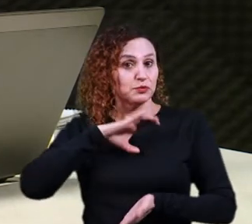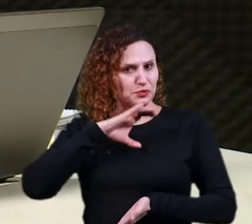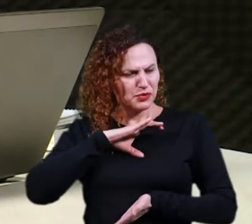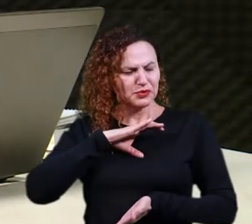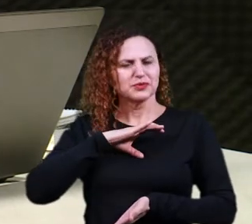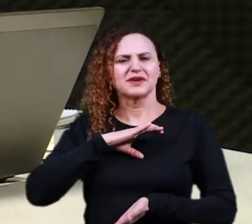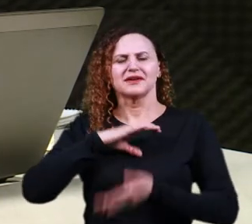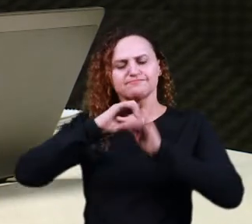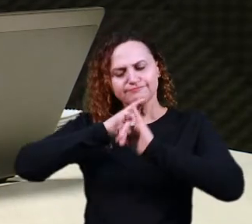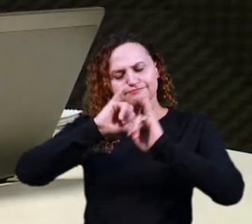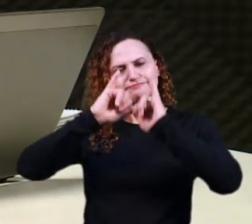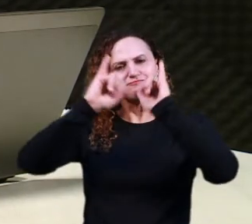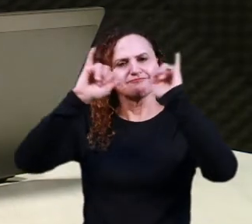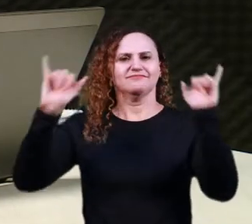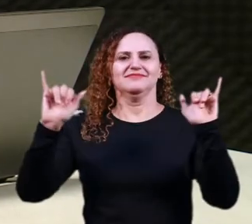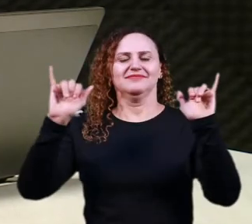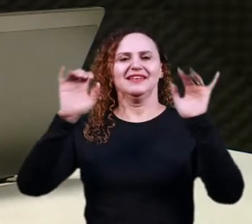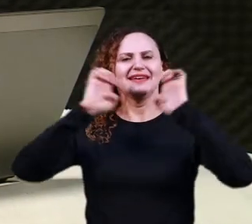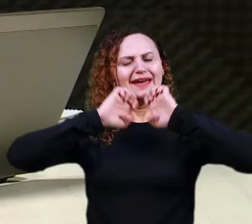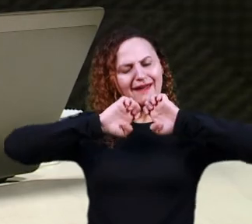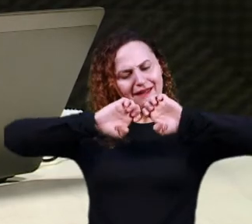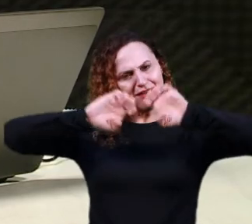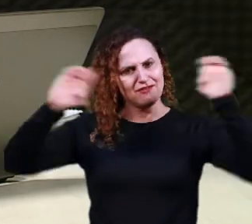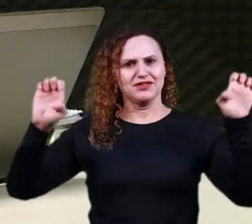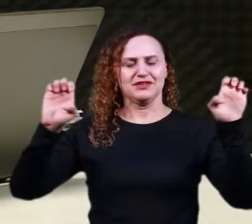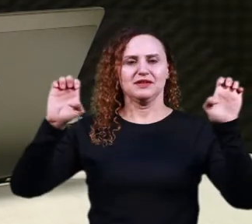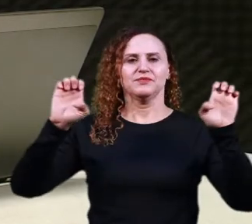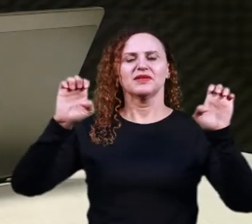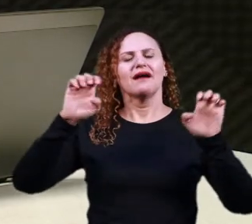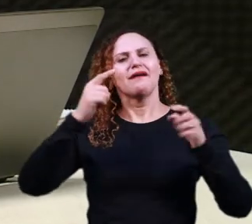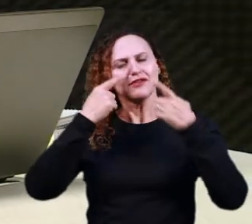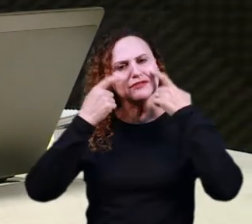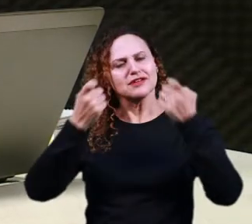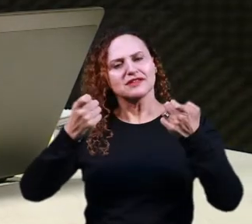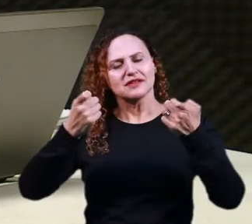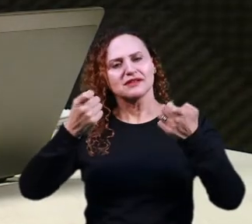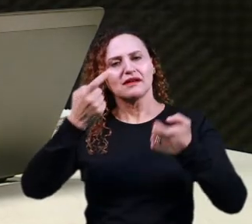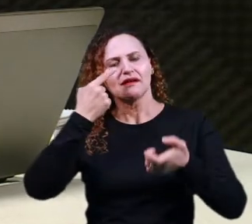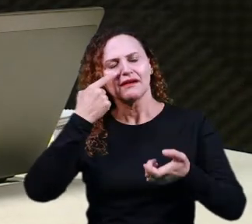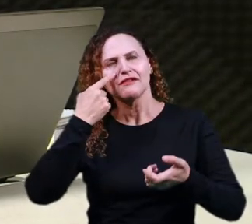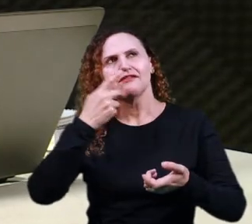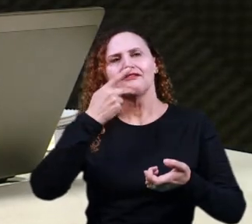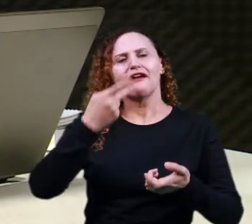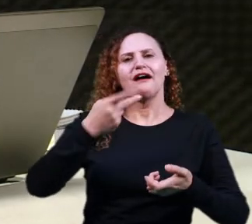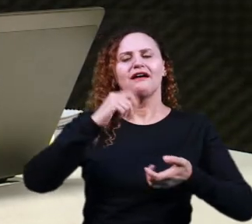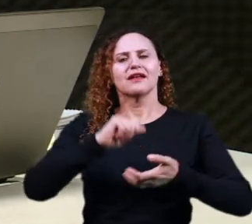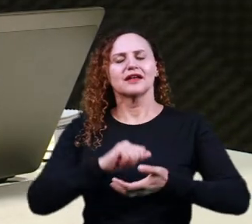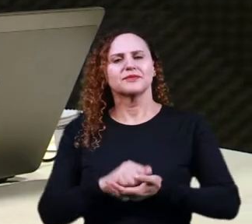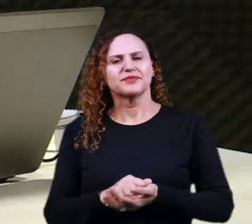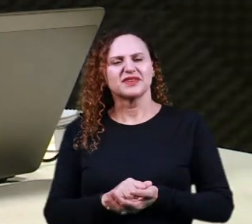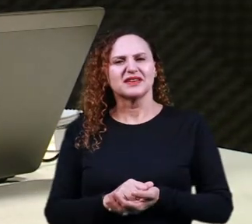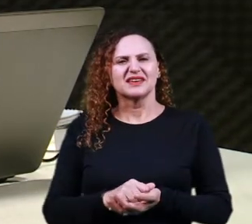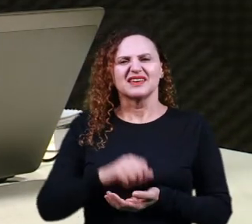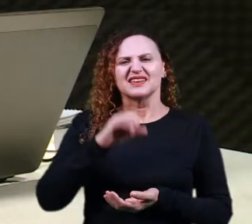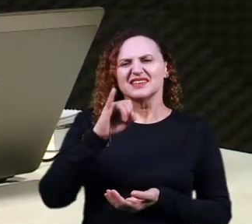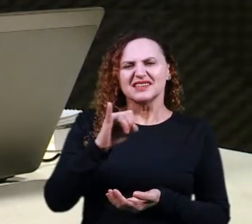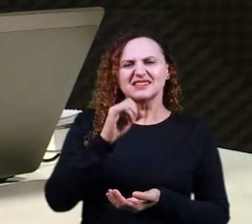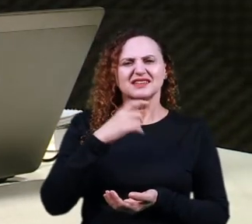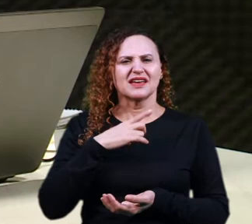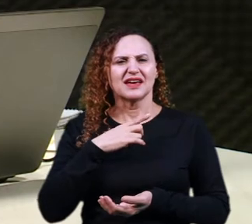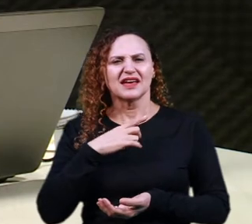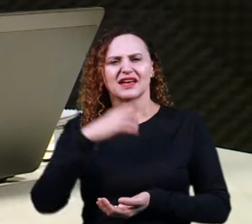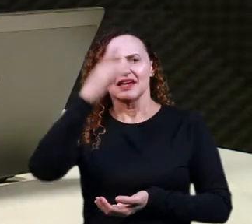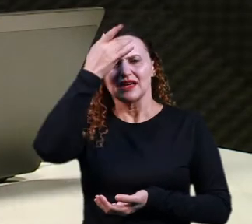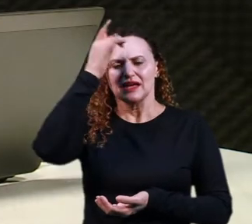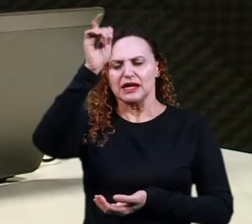pregar então vejam que interessante ele diz o seguinte Edifice tão ilustre